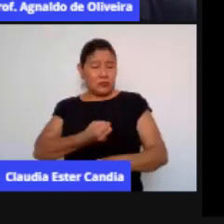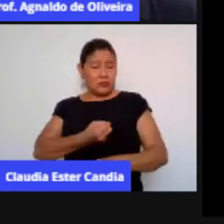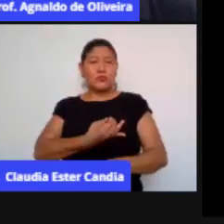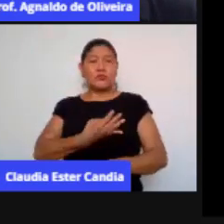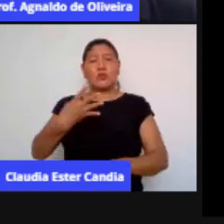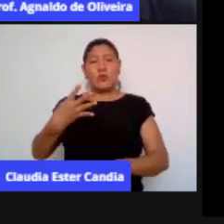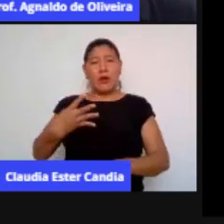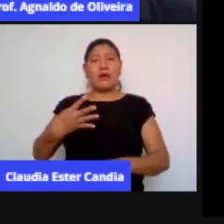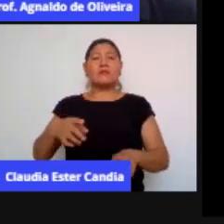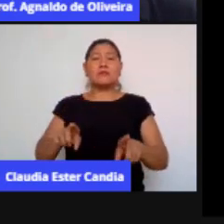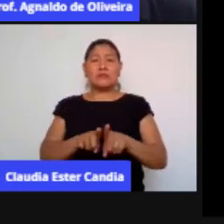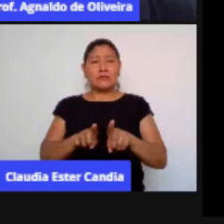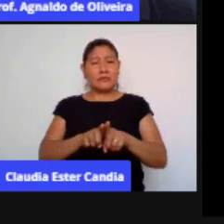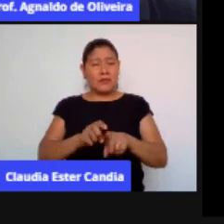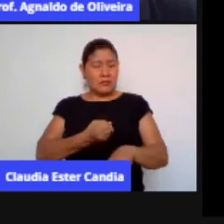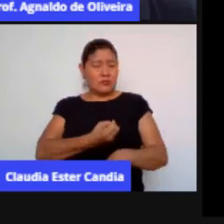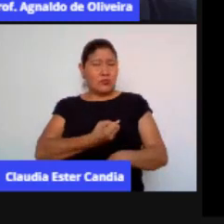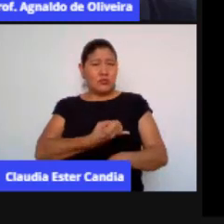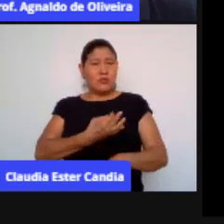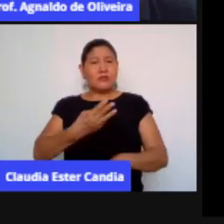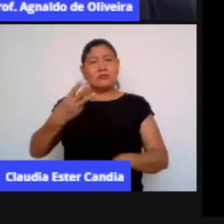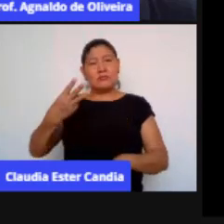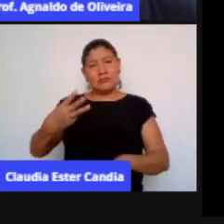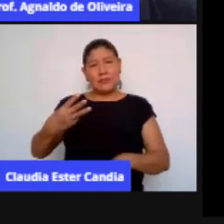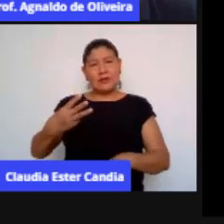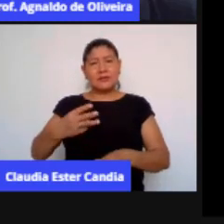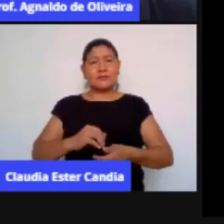4. Ok? Então, pode passar, Agnaldo, por favor.